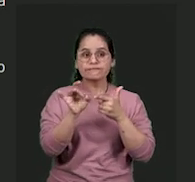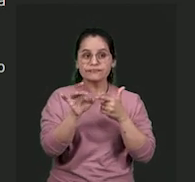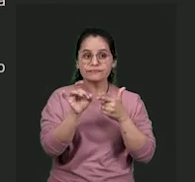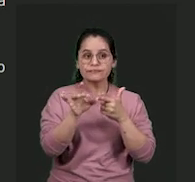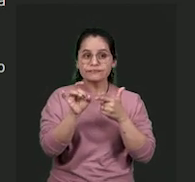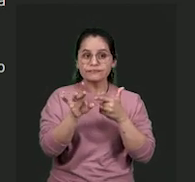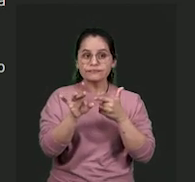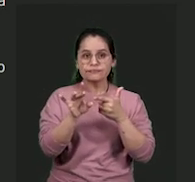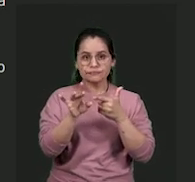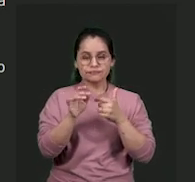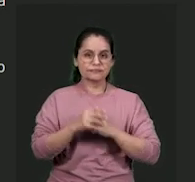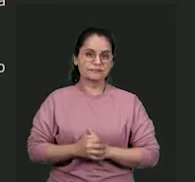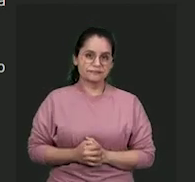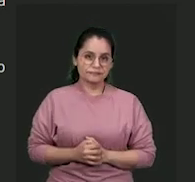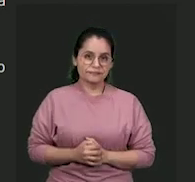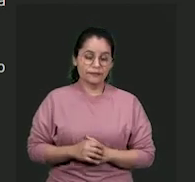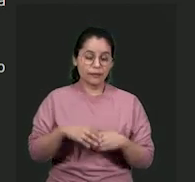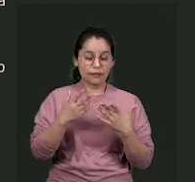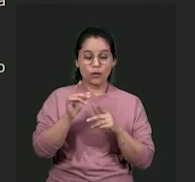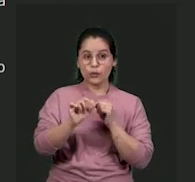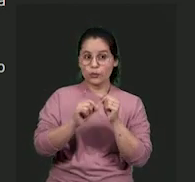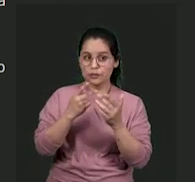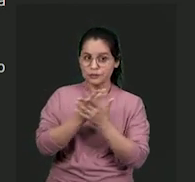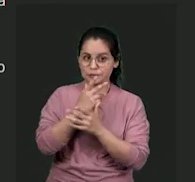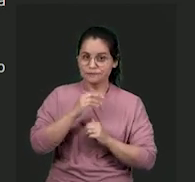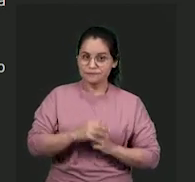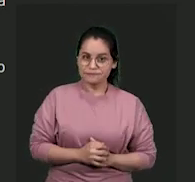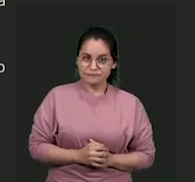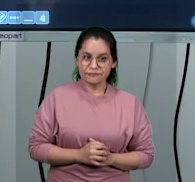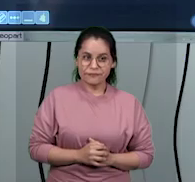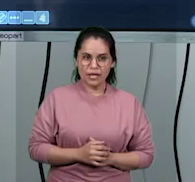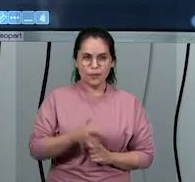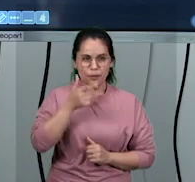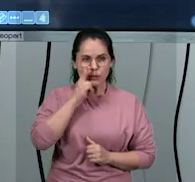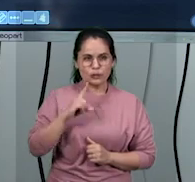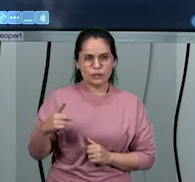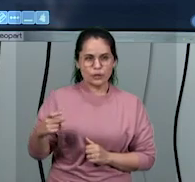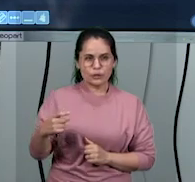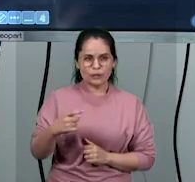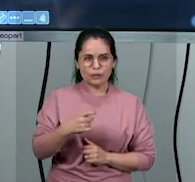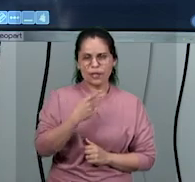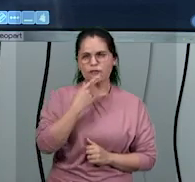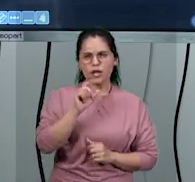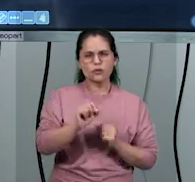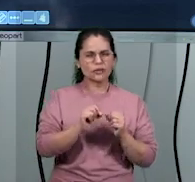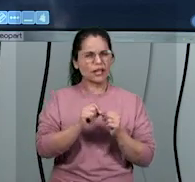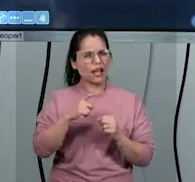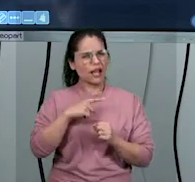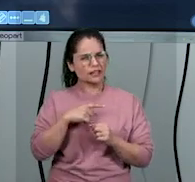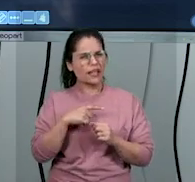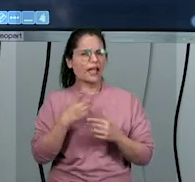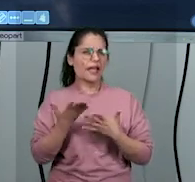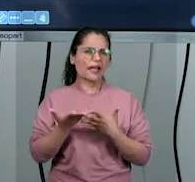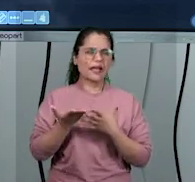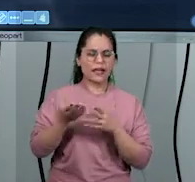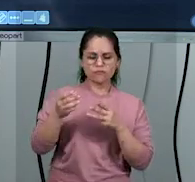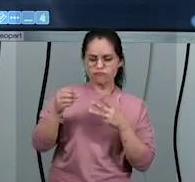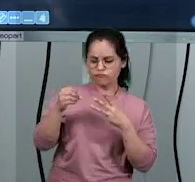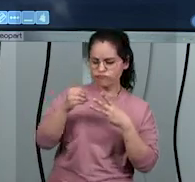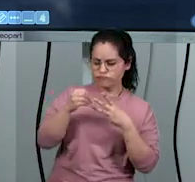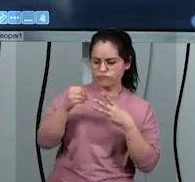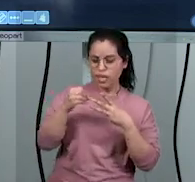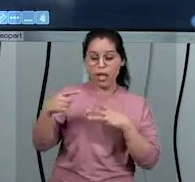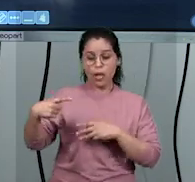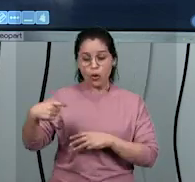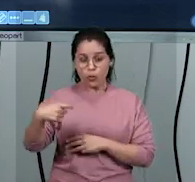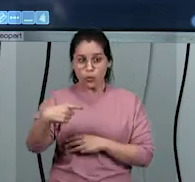ou esperma. Então, para esse espermatozoide, quando a gente fala aqui das células, né, dos gametas,